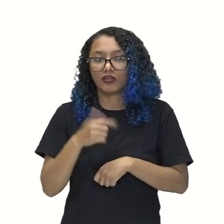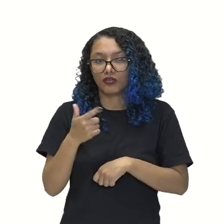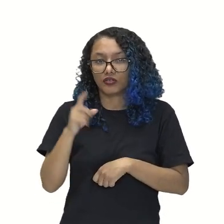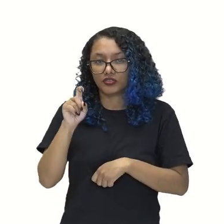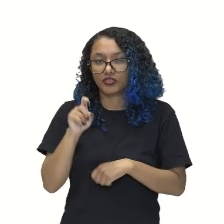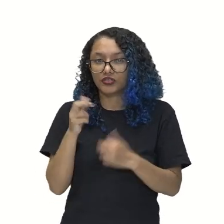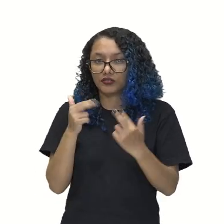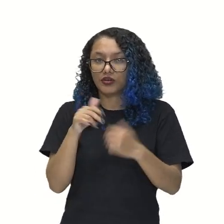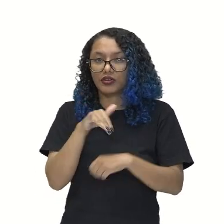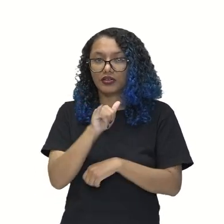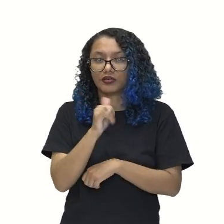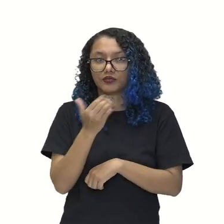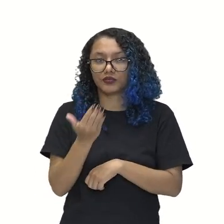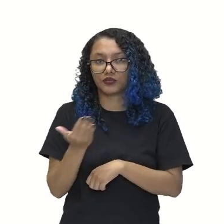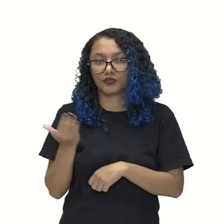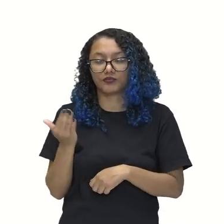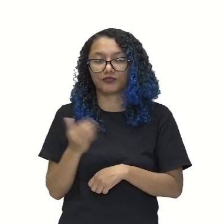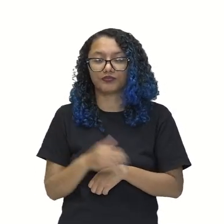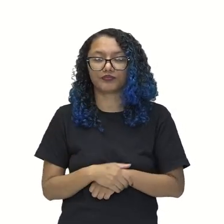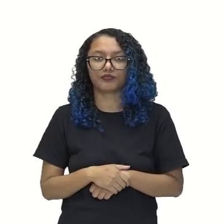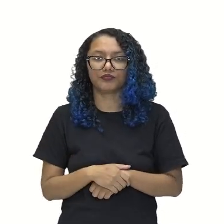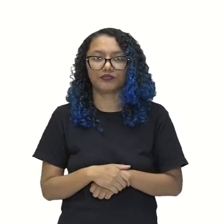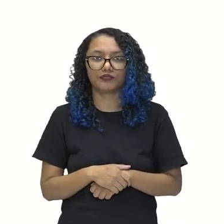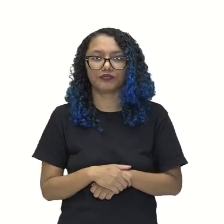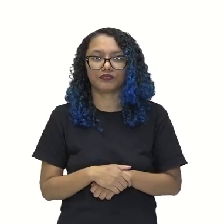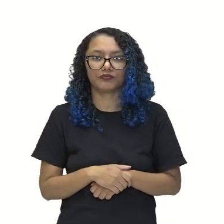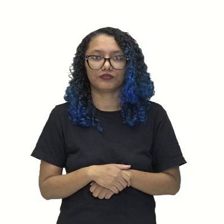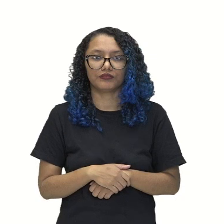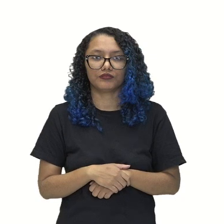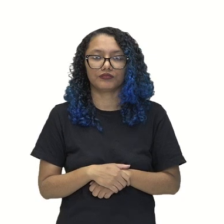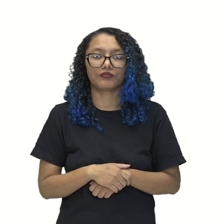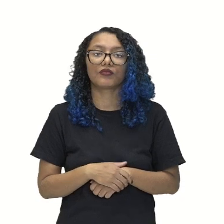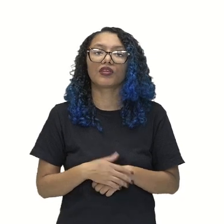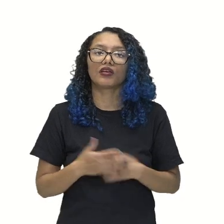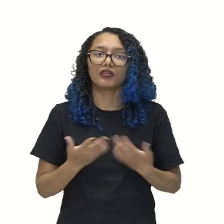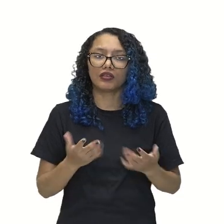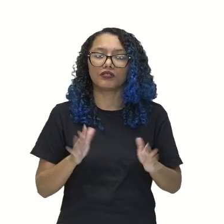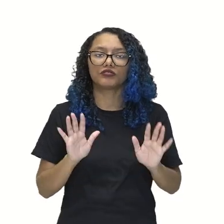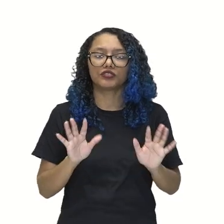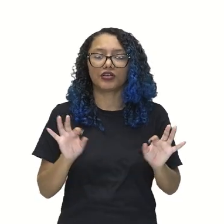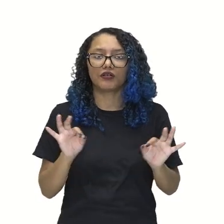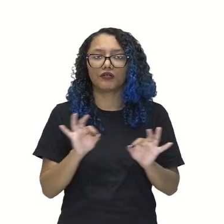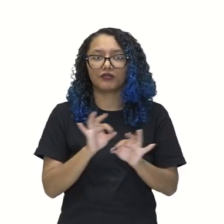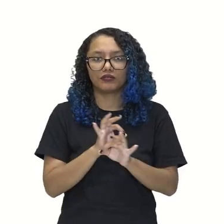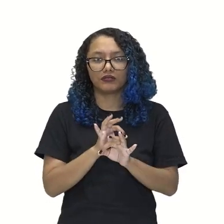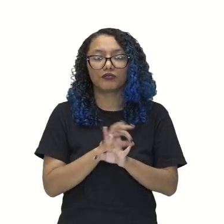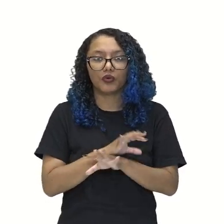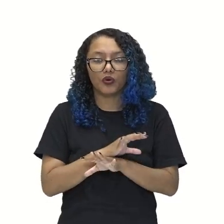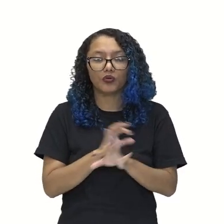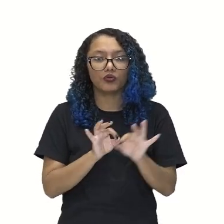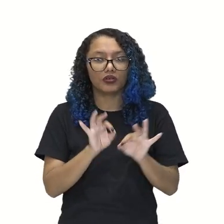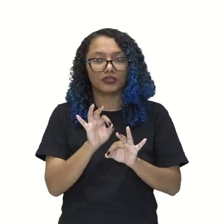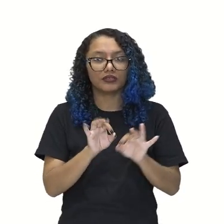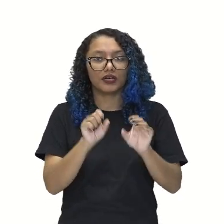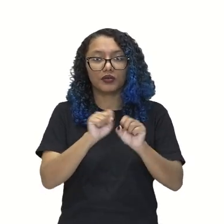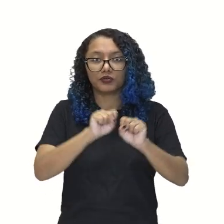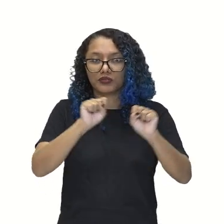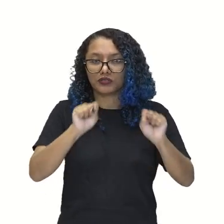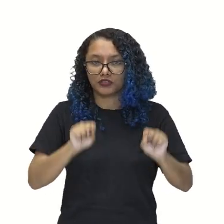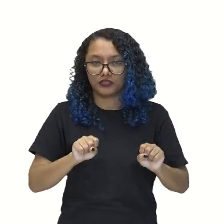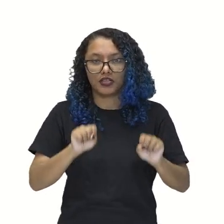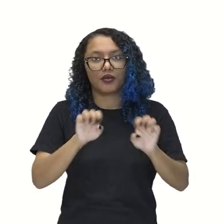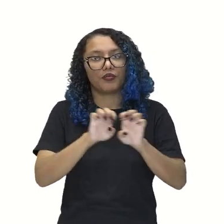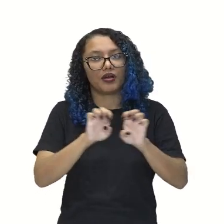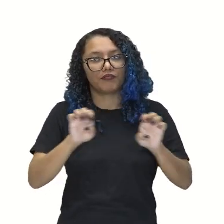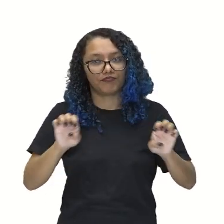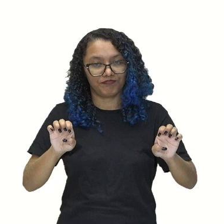a modelagem. Portanto, nessa situação, eu montei o que nós chamamos de sistema